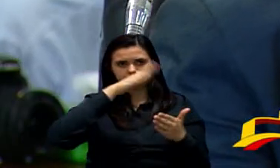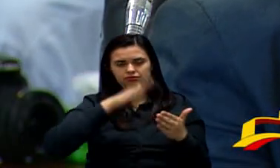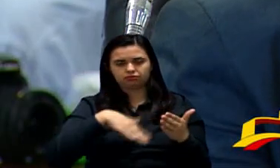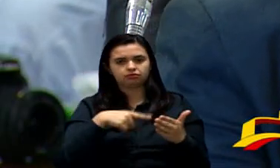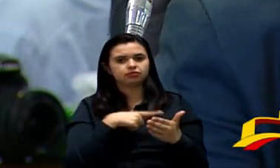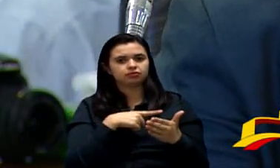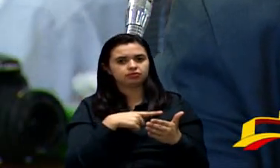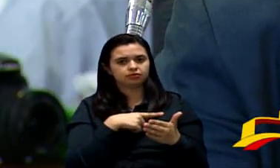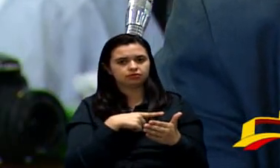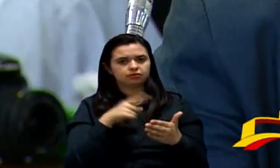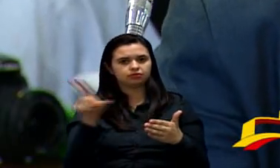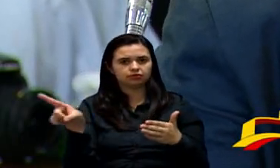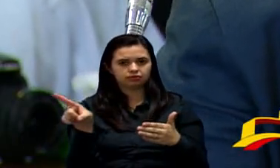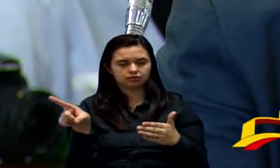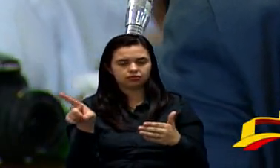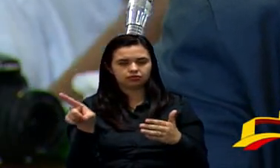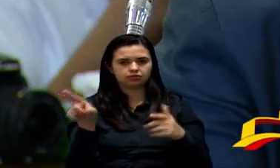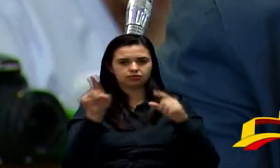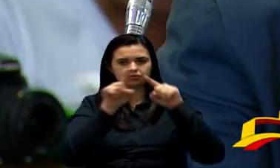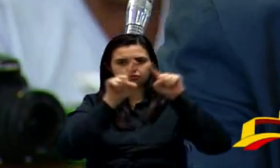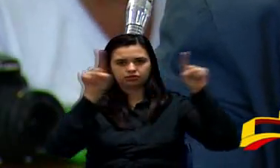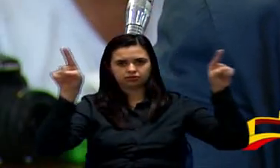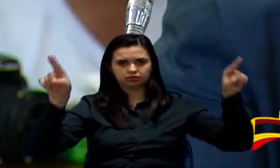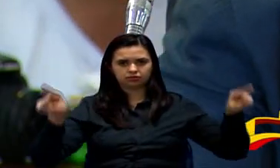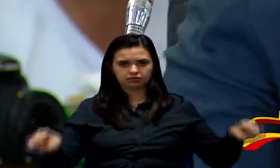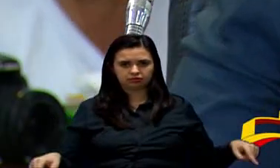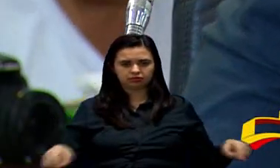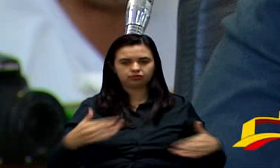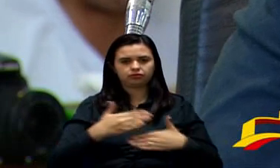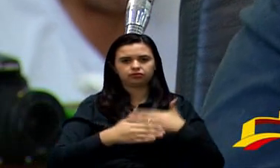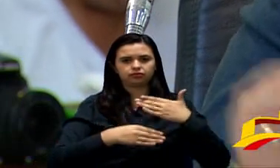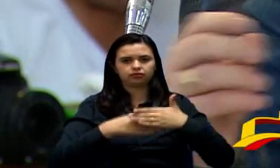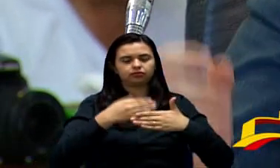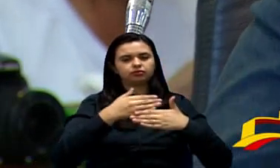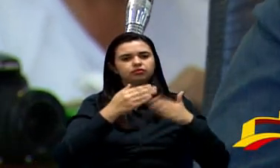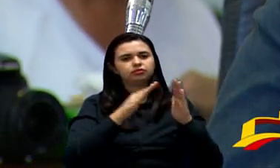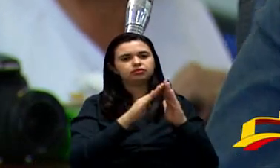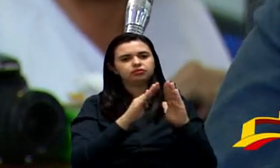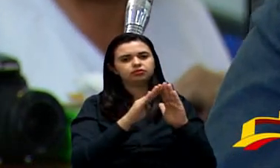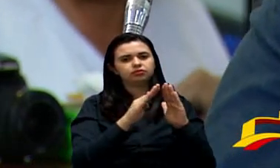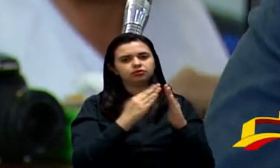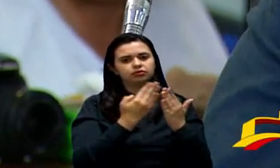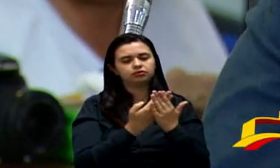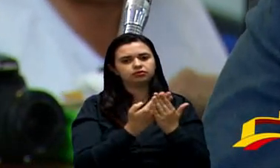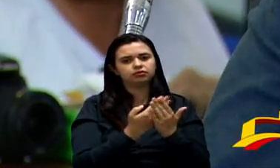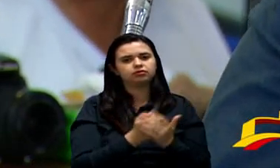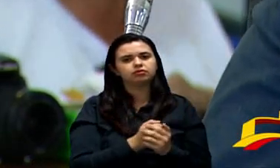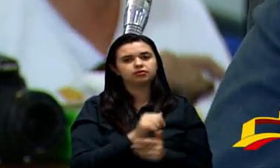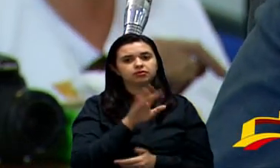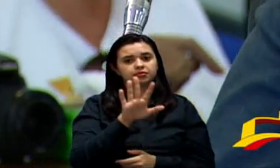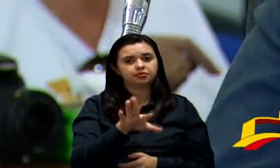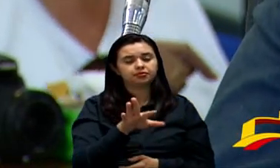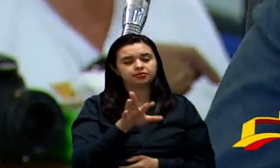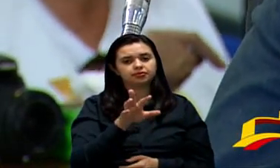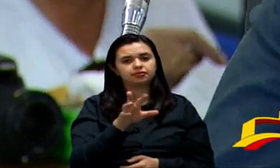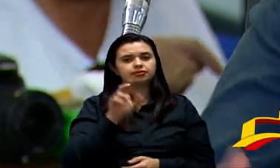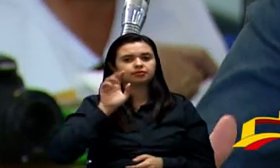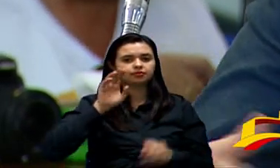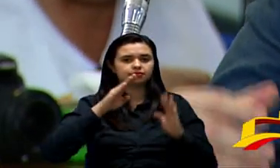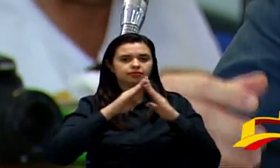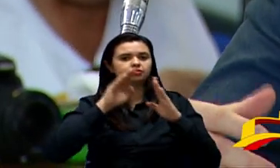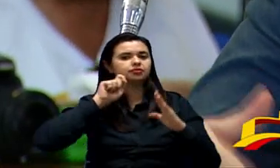o mural lá do Colégio Ser é o maior, né, o mais grande. Mas, por exemplo, na padaria do Santa Rosália tem um